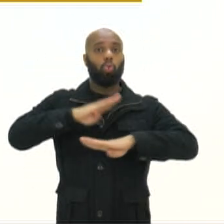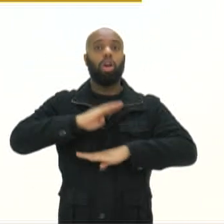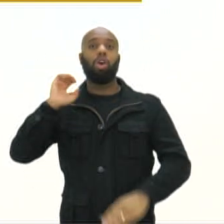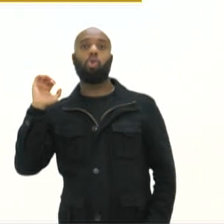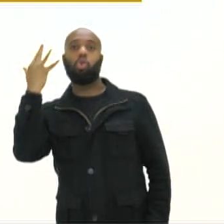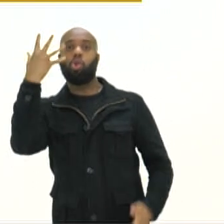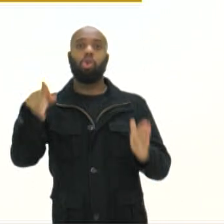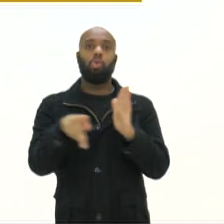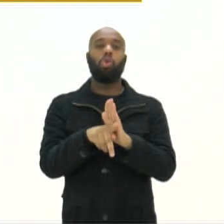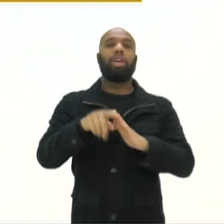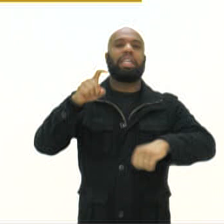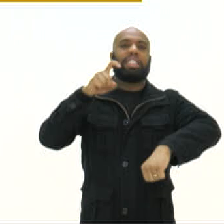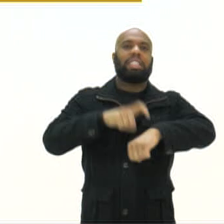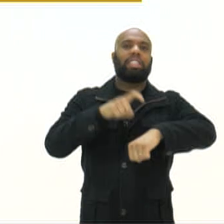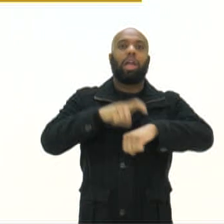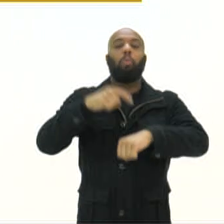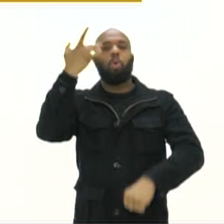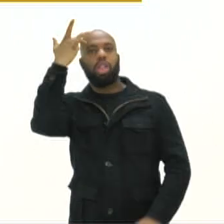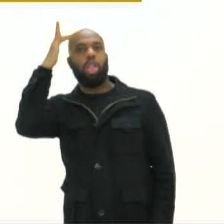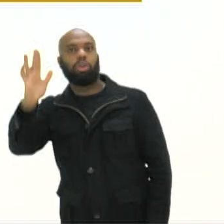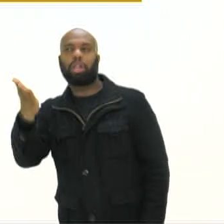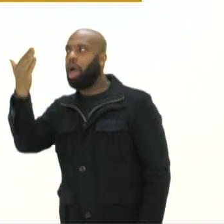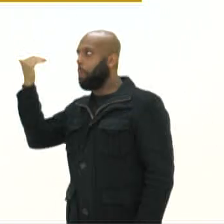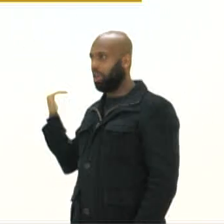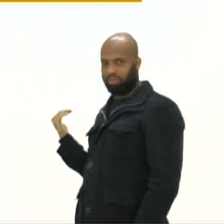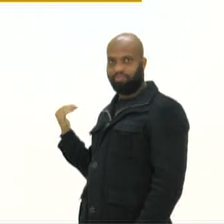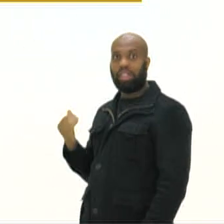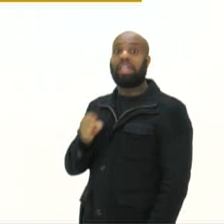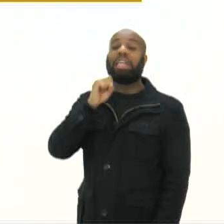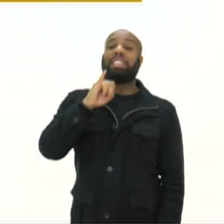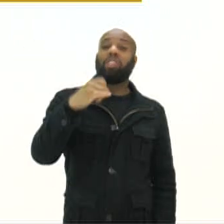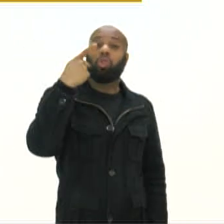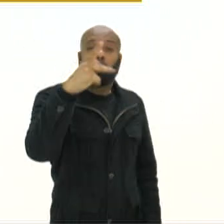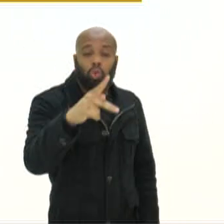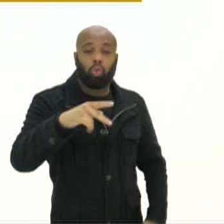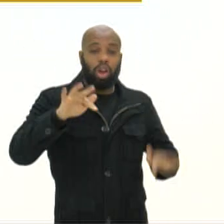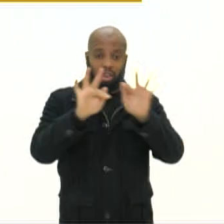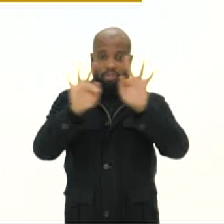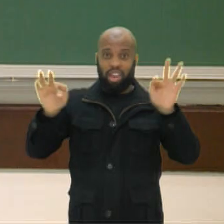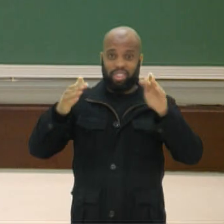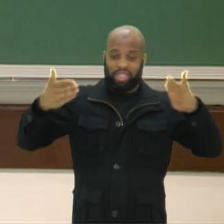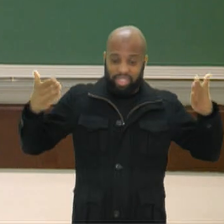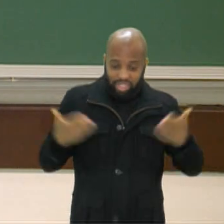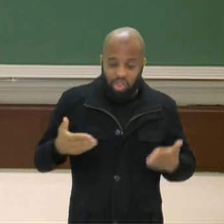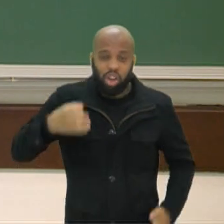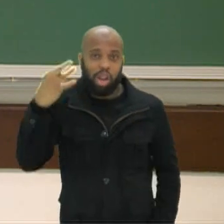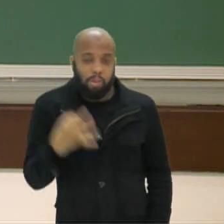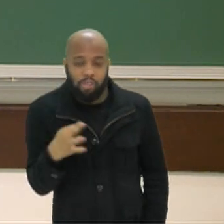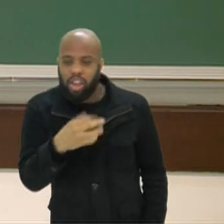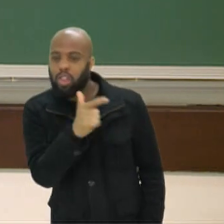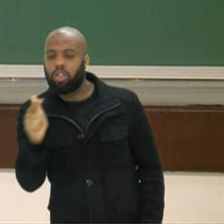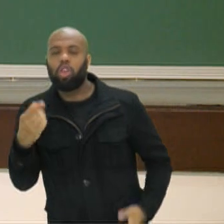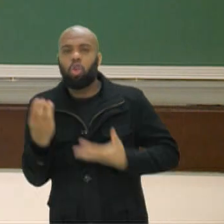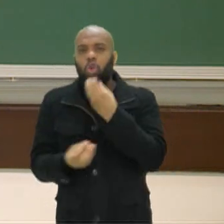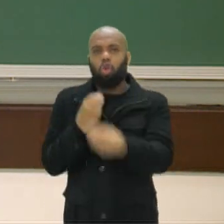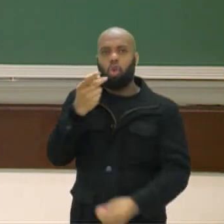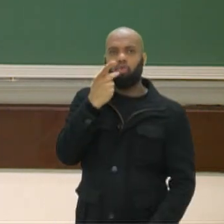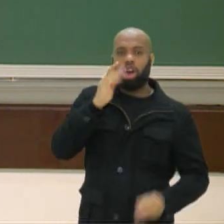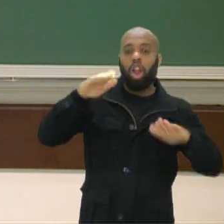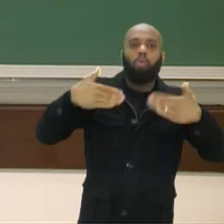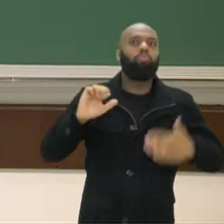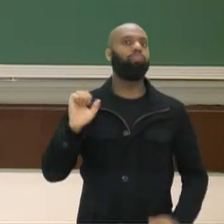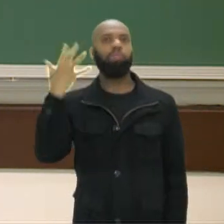um tempo indefinido no passado. Se a tua frase é presente perfeito, não tem como você dizer quando